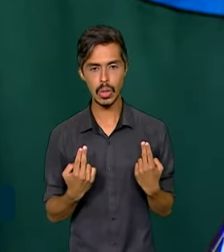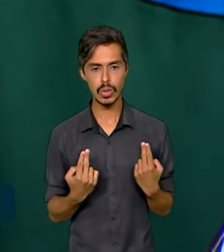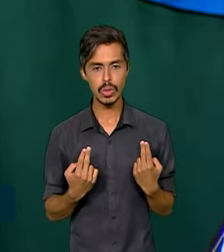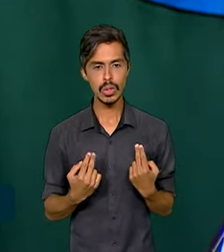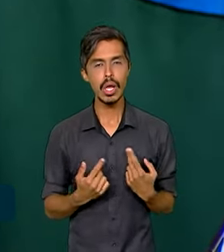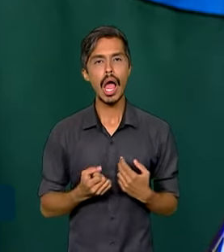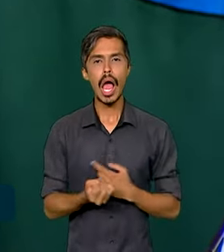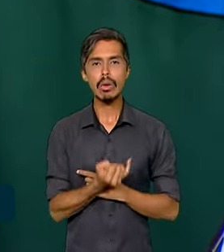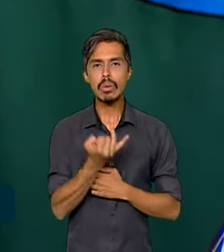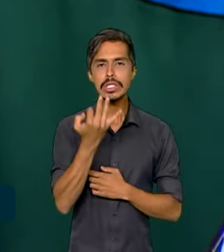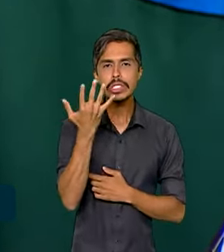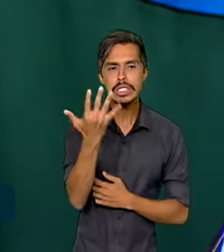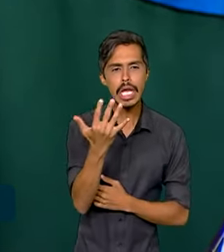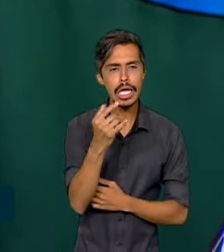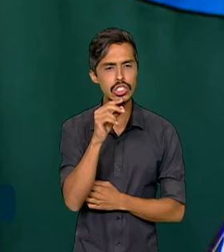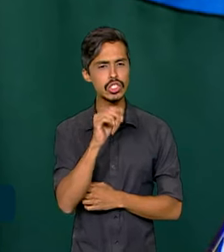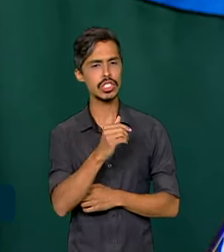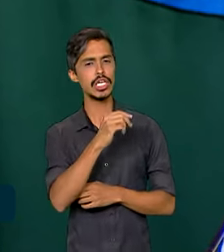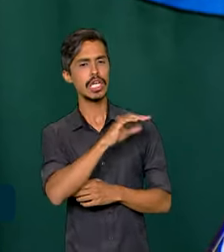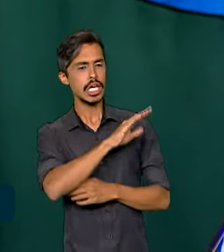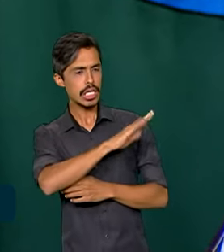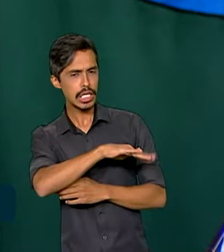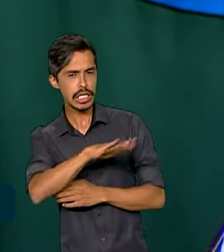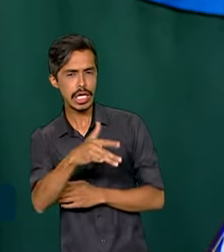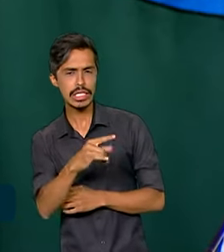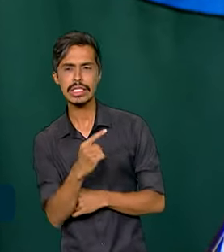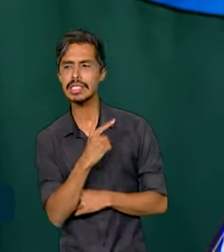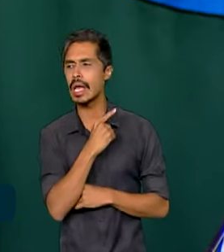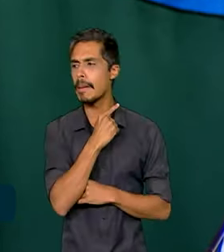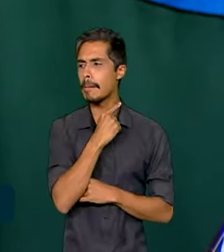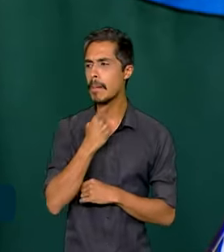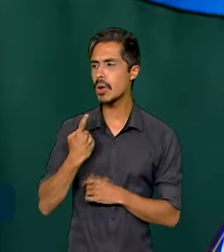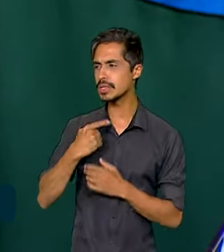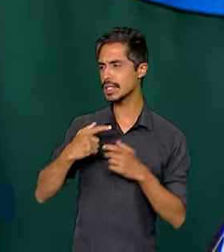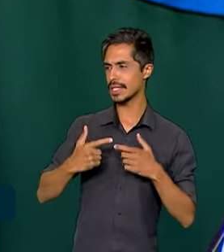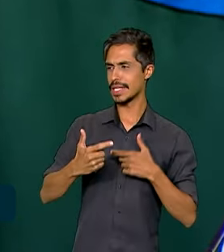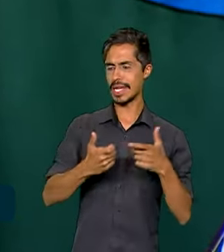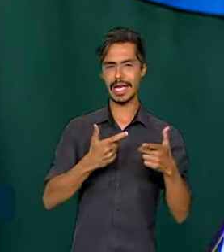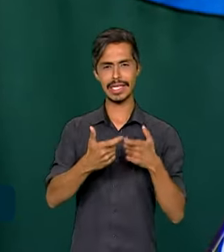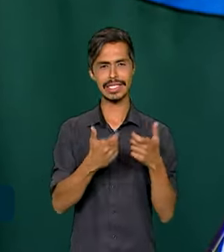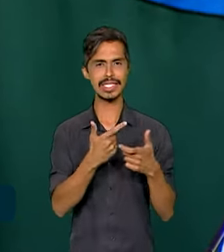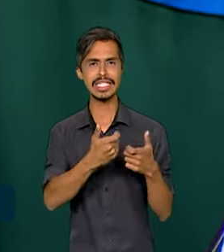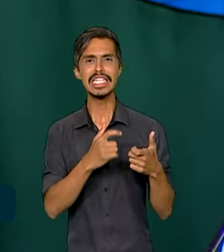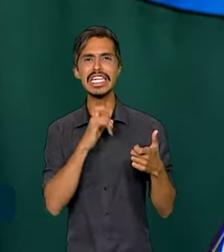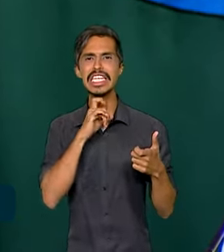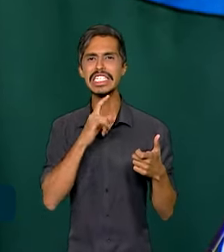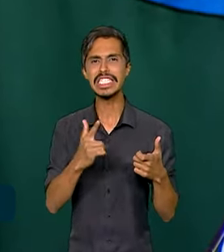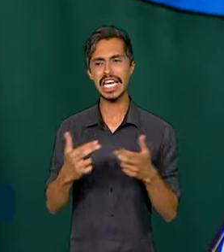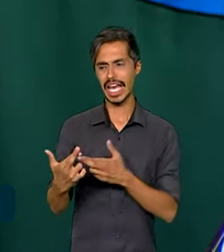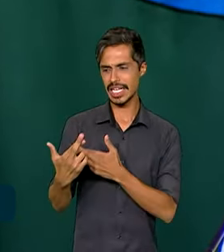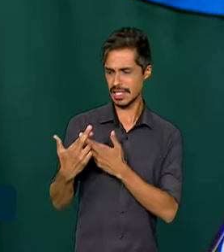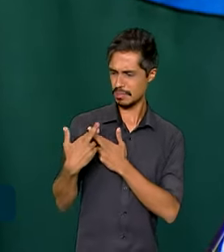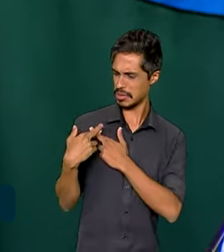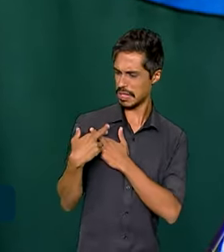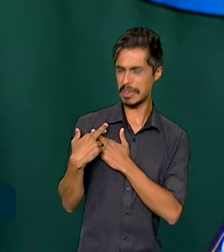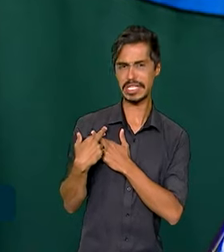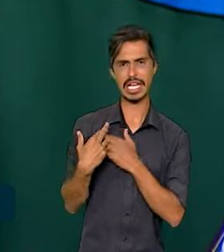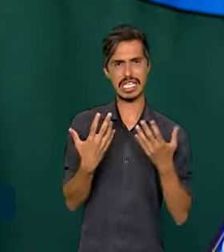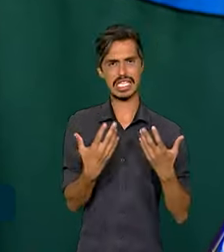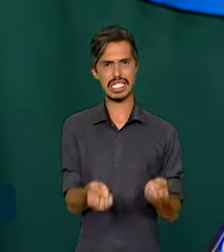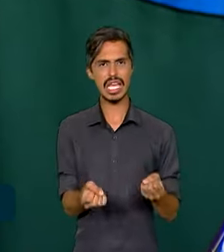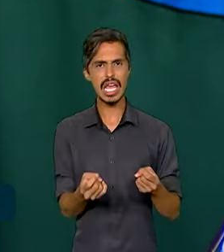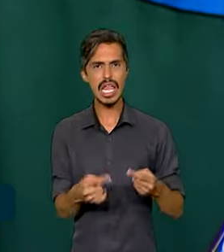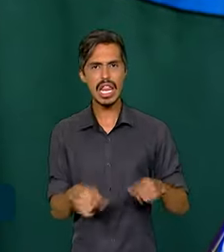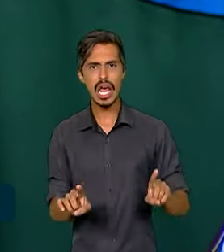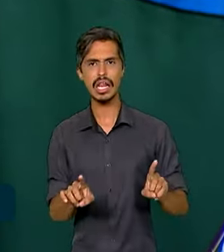quantidade de crianças mortas numa guerra sabe e ninguém assumia a responsabilidade por essas mortes cada um se